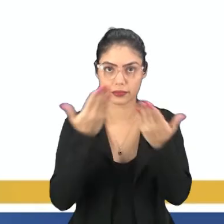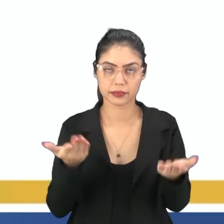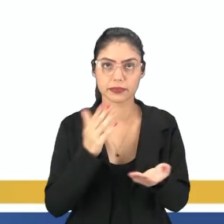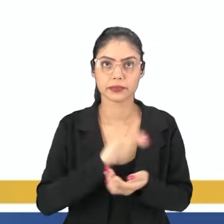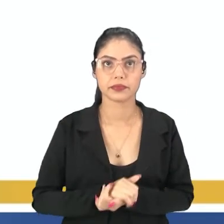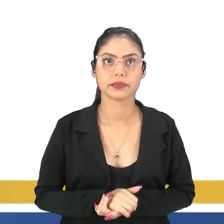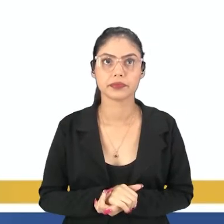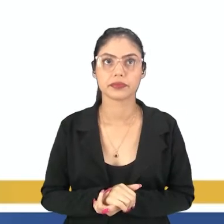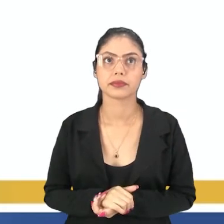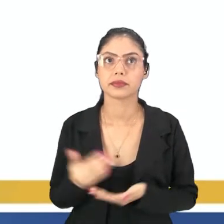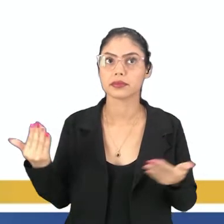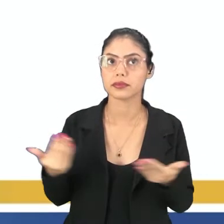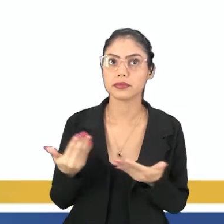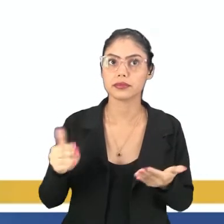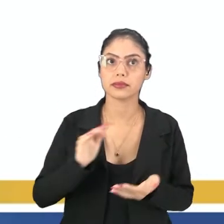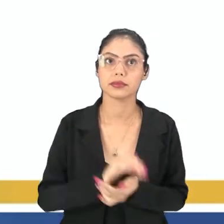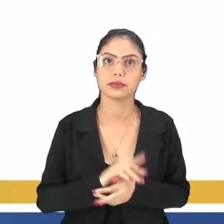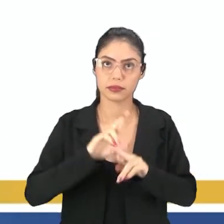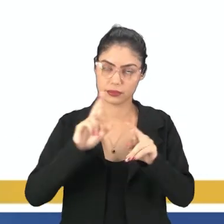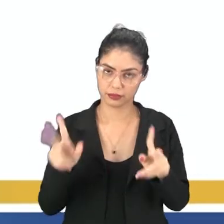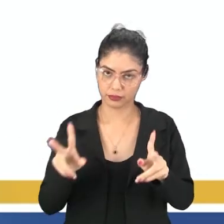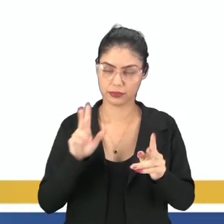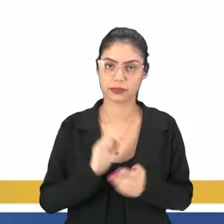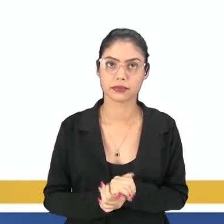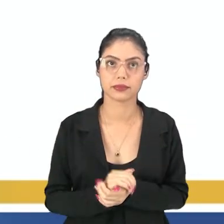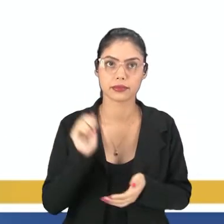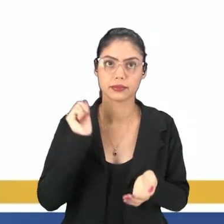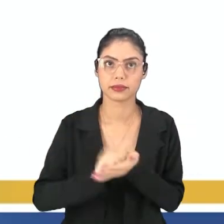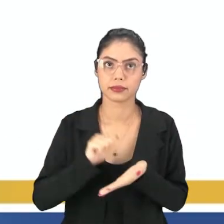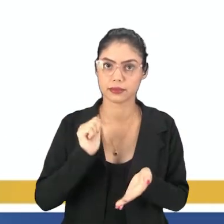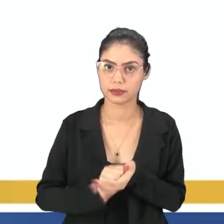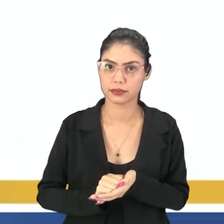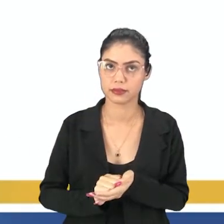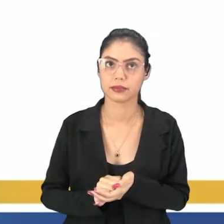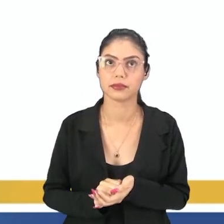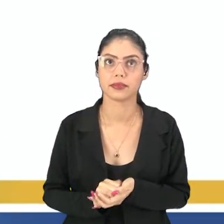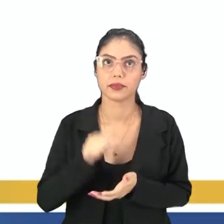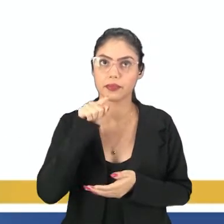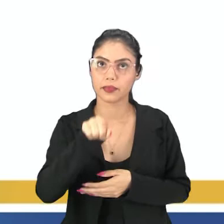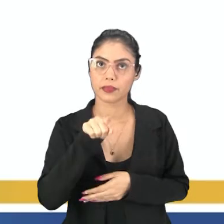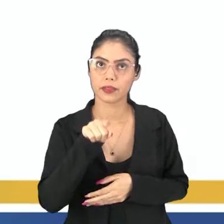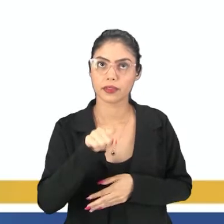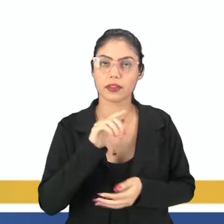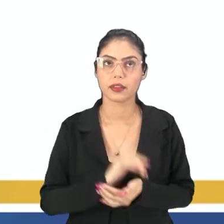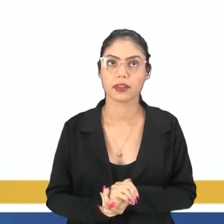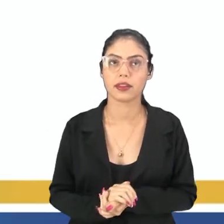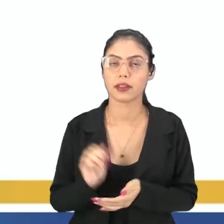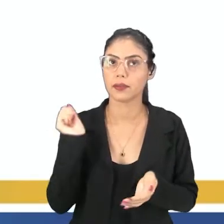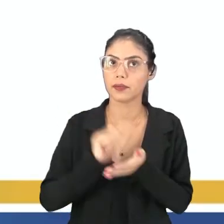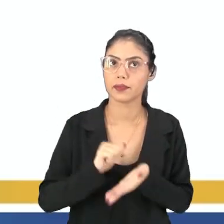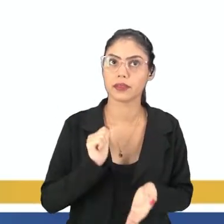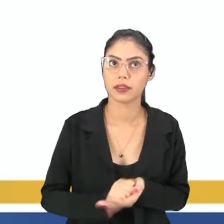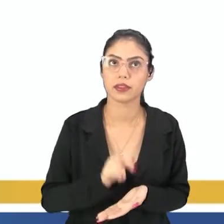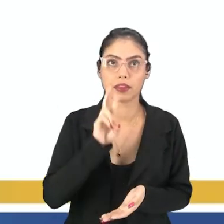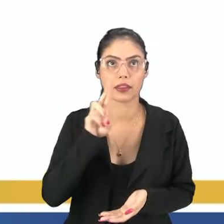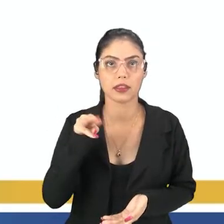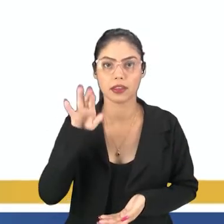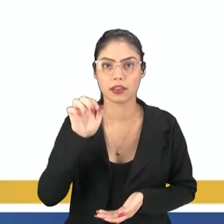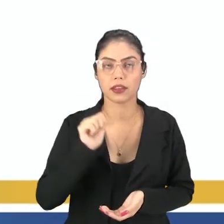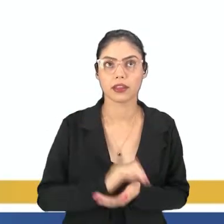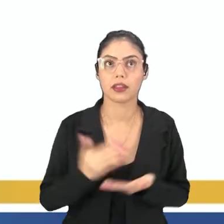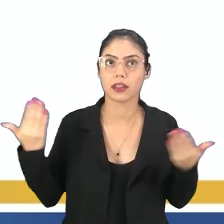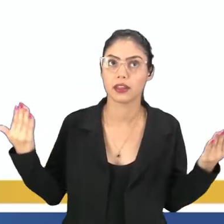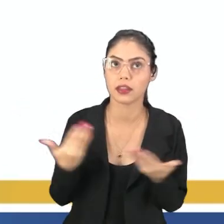aqui. Agora vamos ver a diferença de uma biografia. Essa foi a autobiografia de Rubens